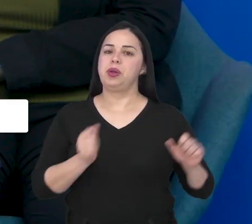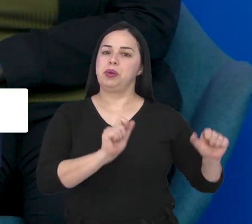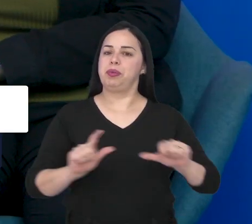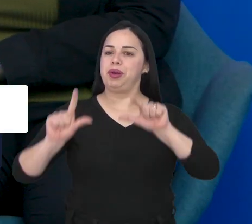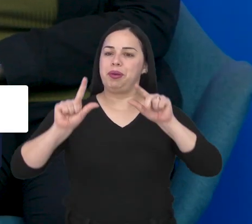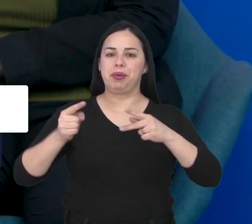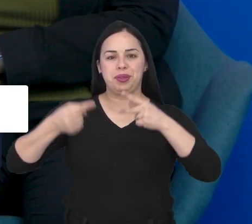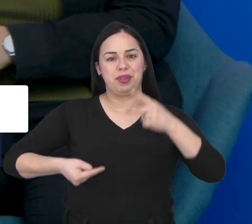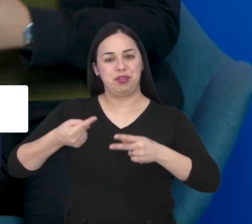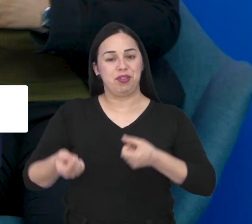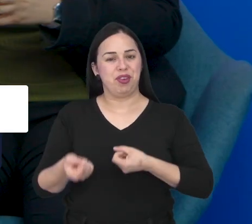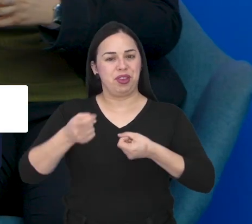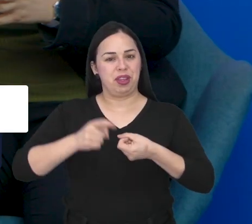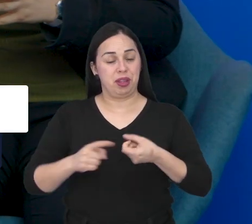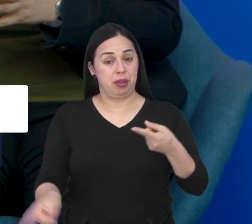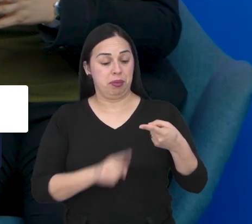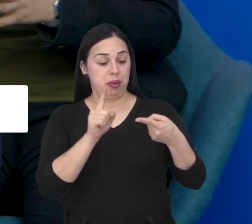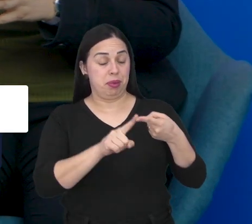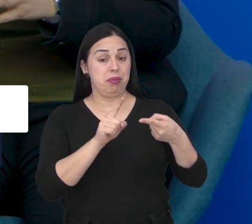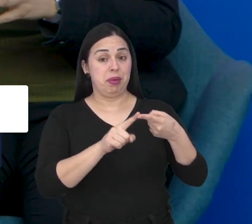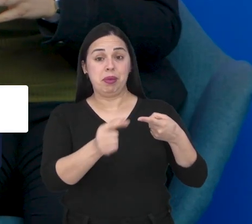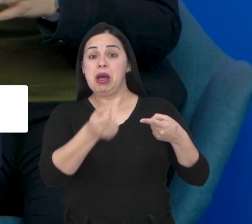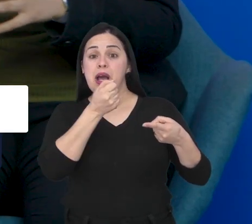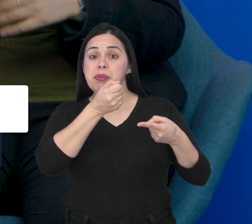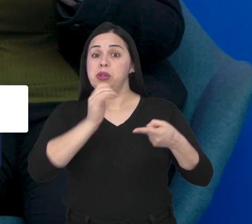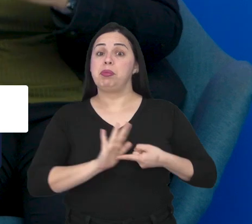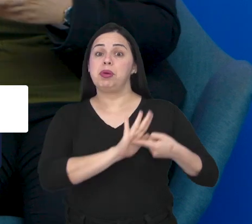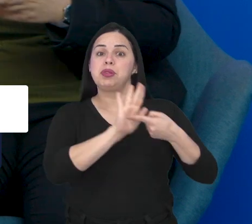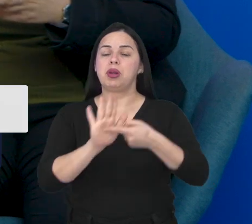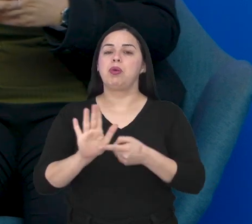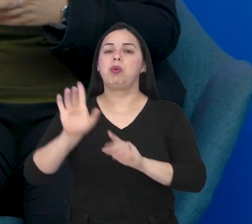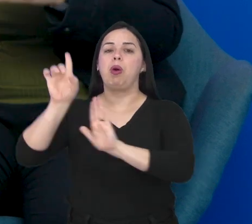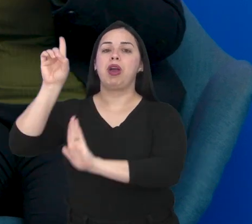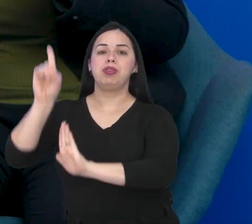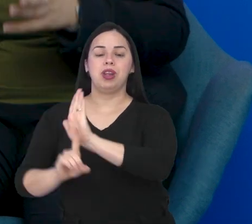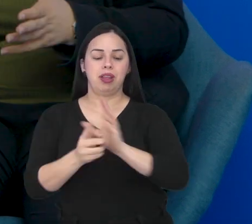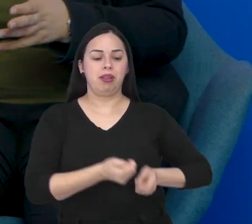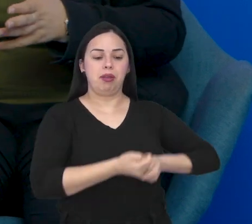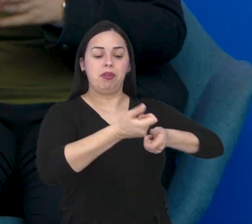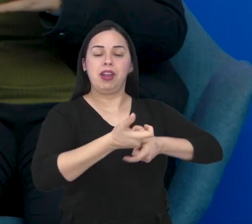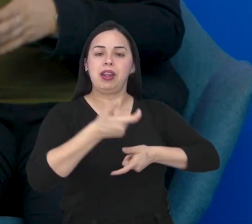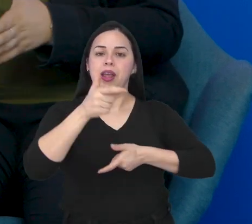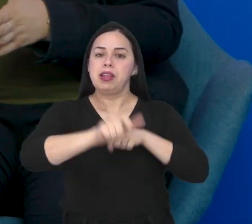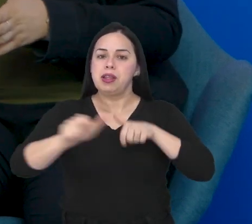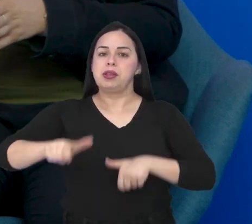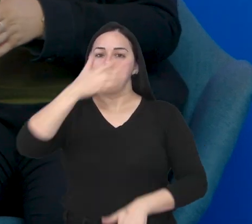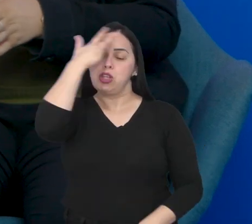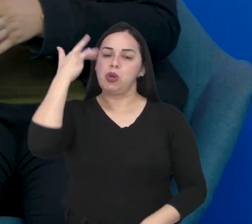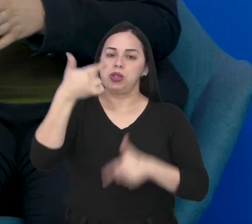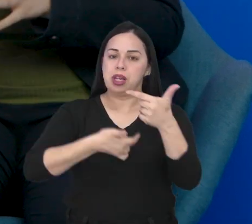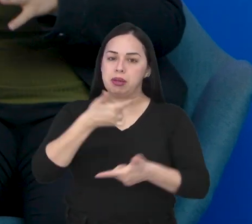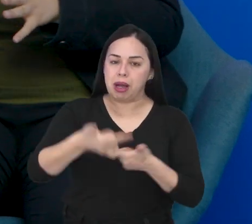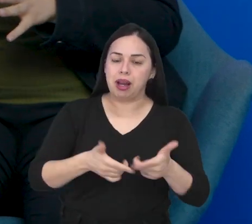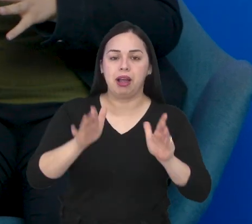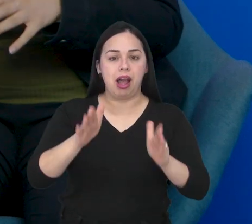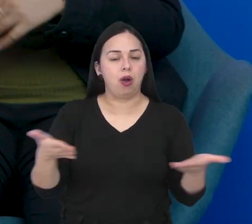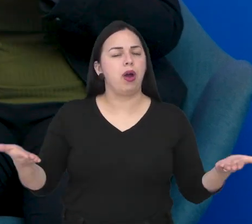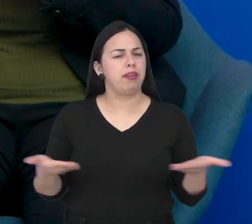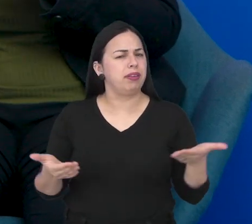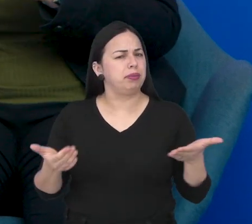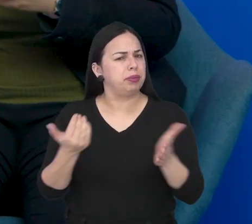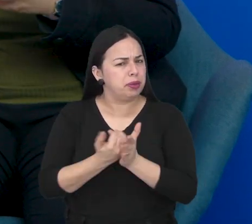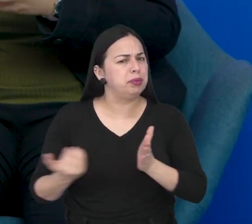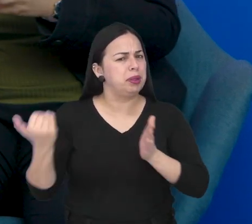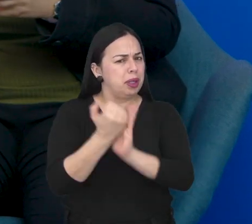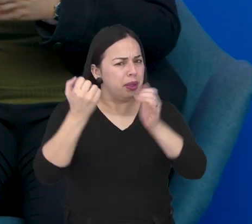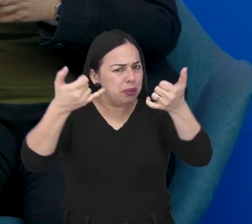Sobre política de volta, no primeiro bloco a reportagem mostrou os principais direitos e benefícios dos trabalhadores formais. Agora a gente vai um